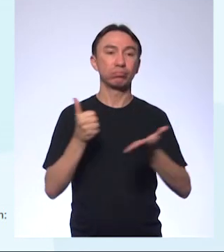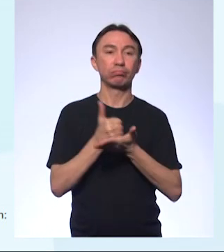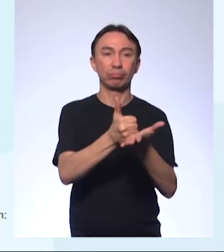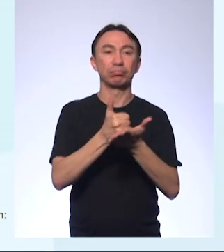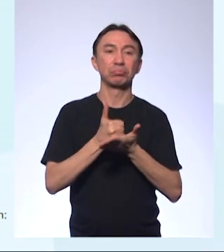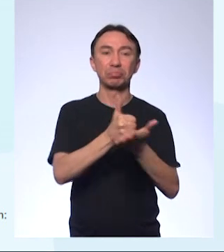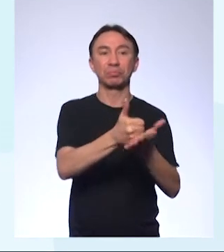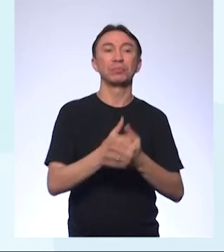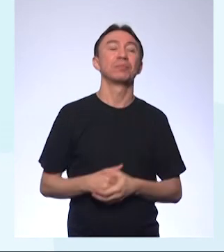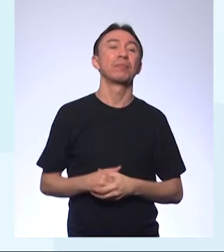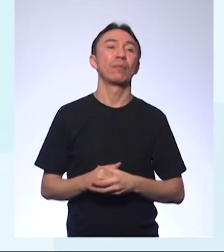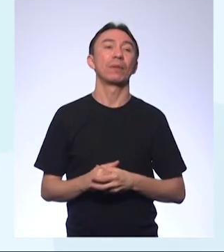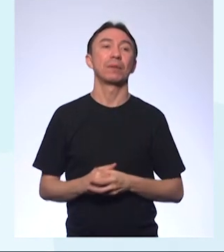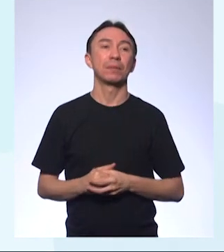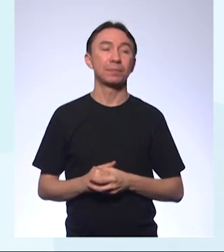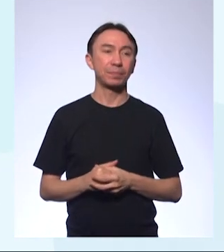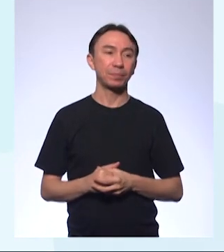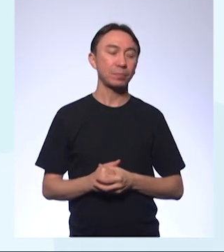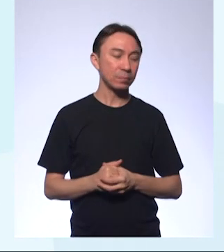Pode continuar.